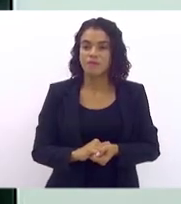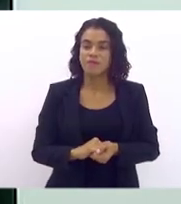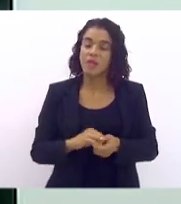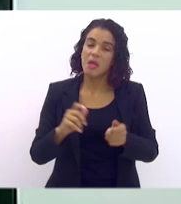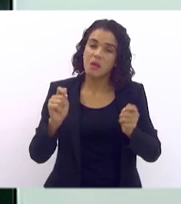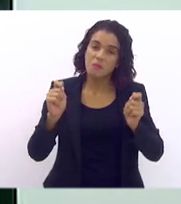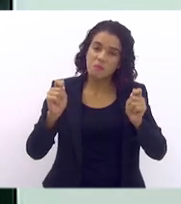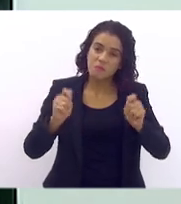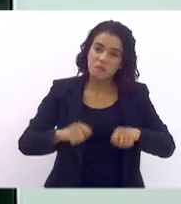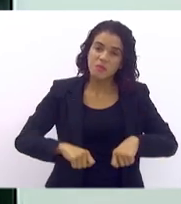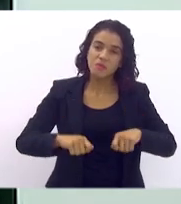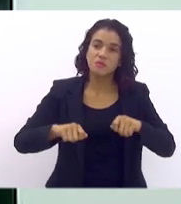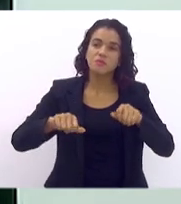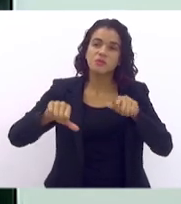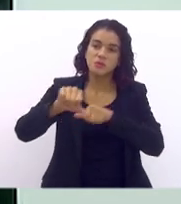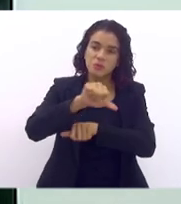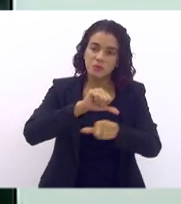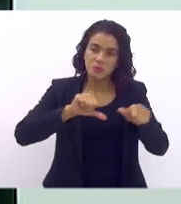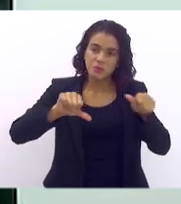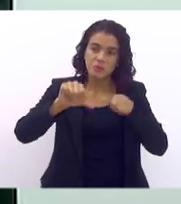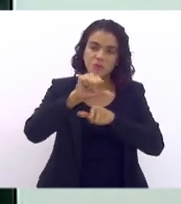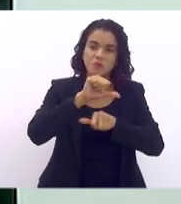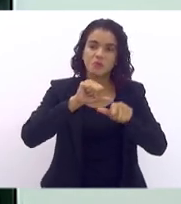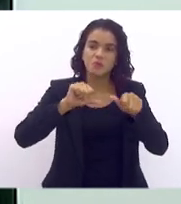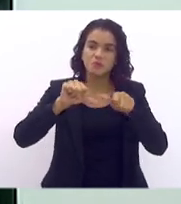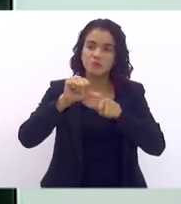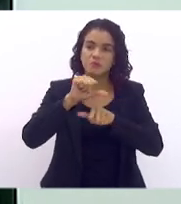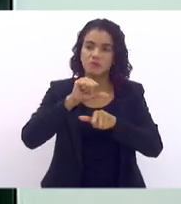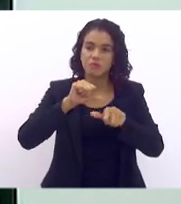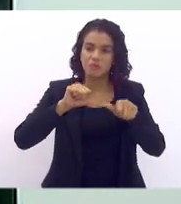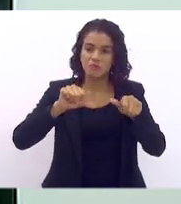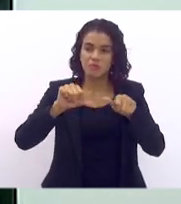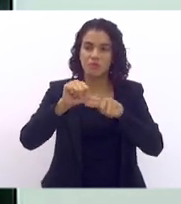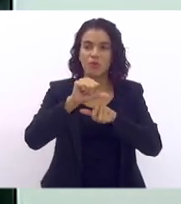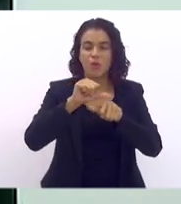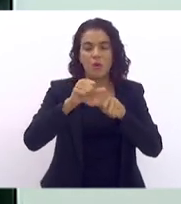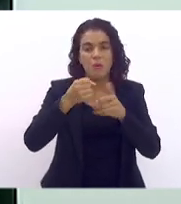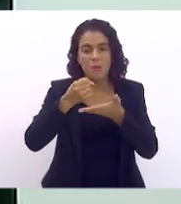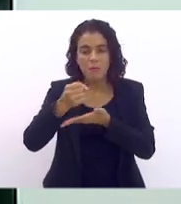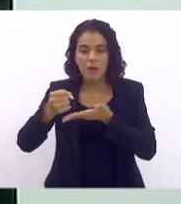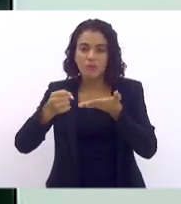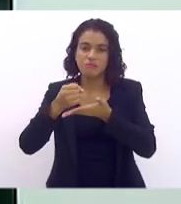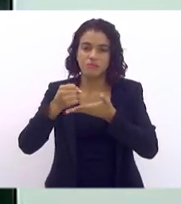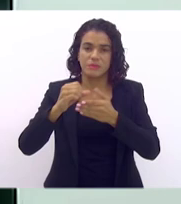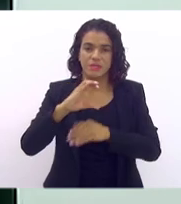possivelmente vão se transformar num dos motes aqui da CPI, com a excelência que